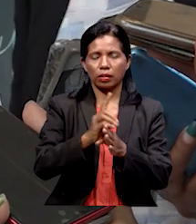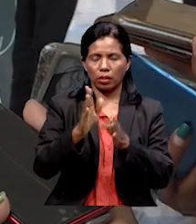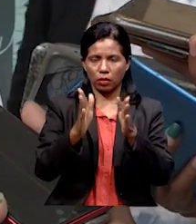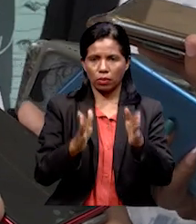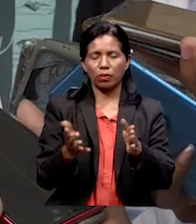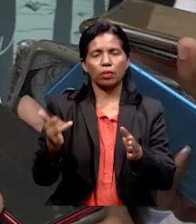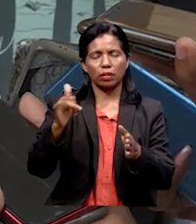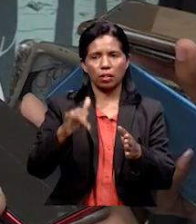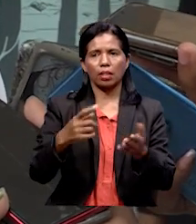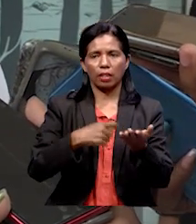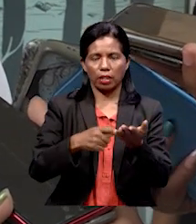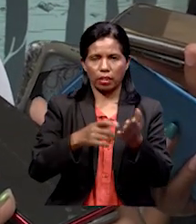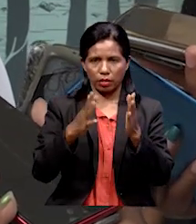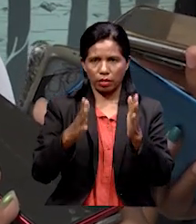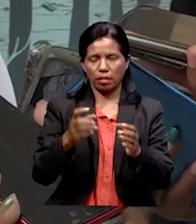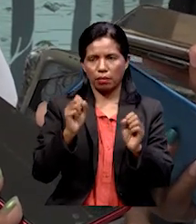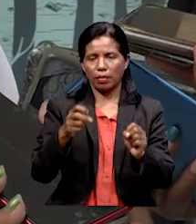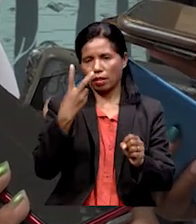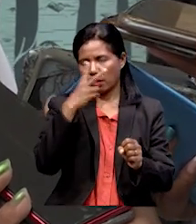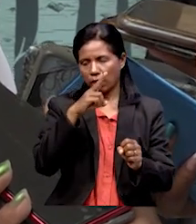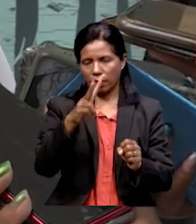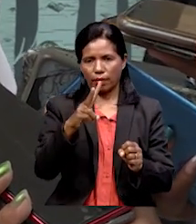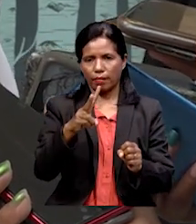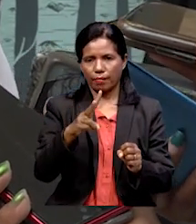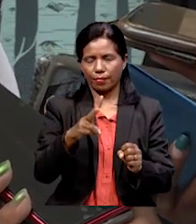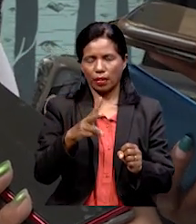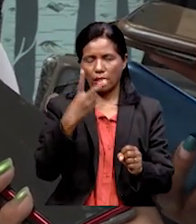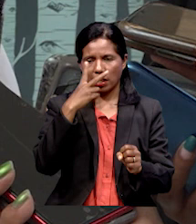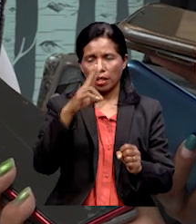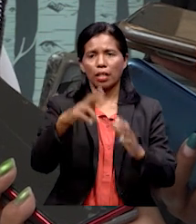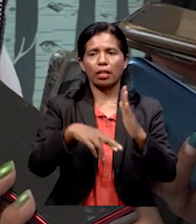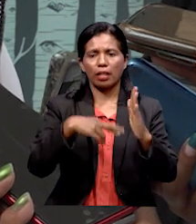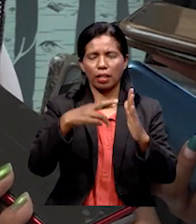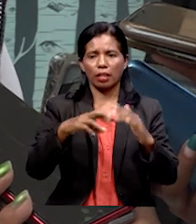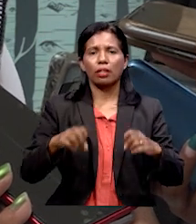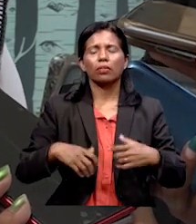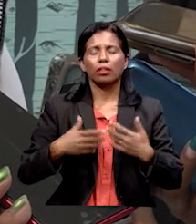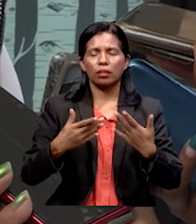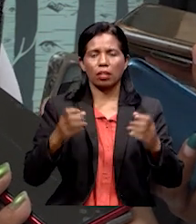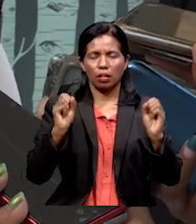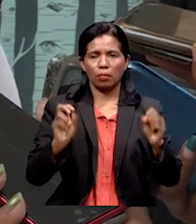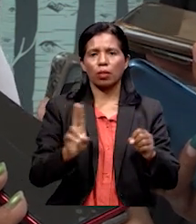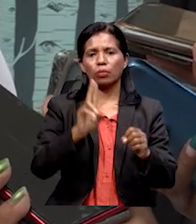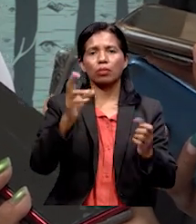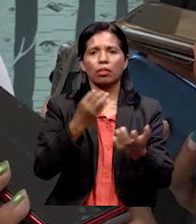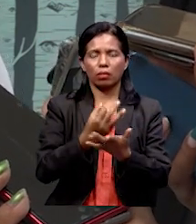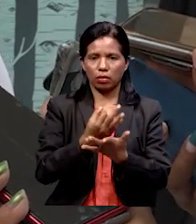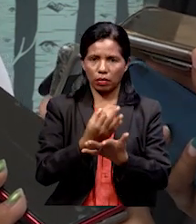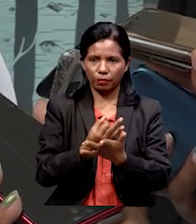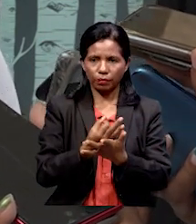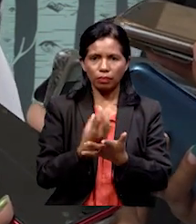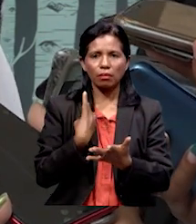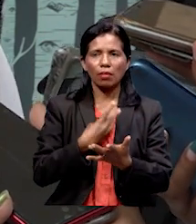seja bele, areia na sa, procedimento seja o ensato, até executa ossa, né? Pronto, então bele